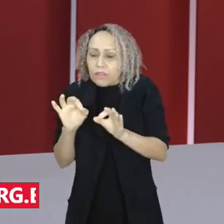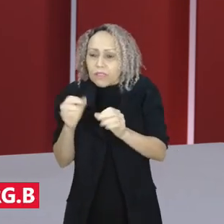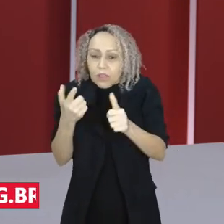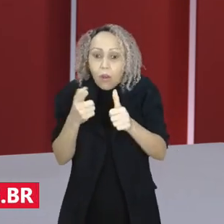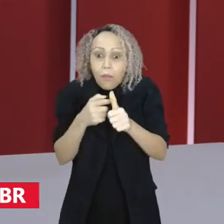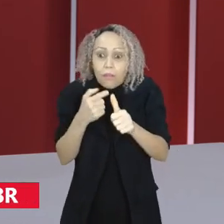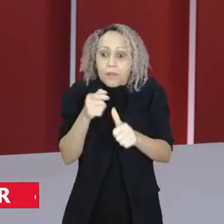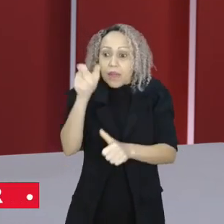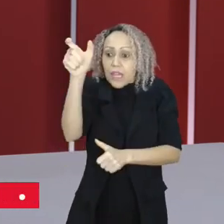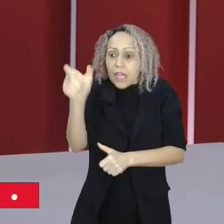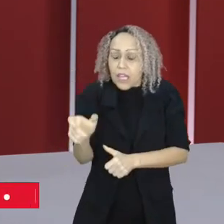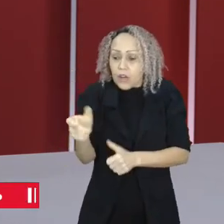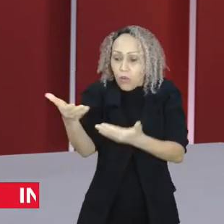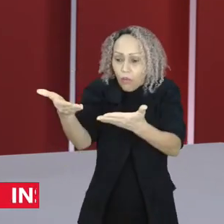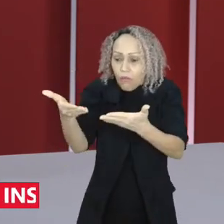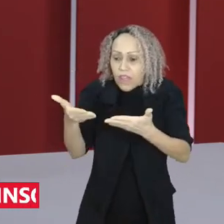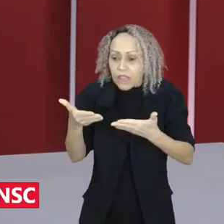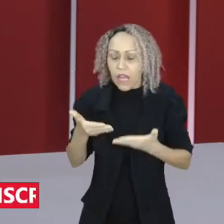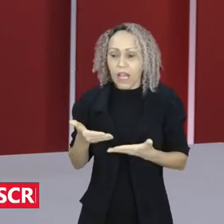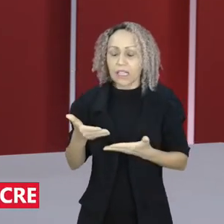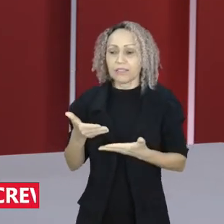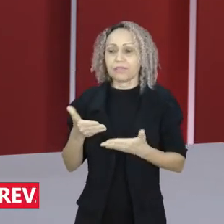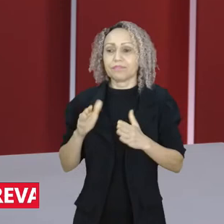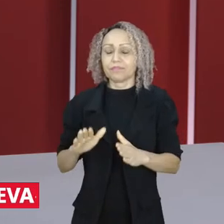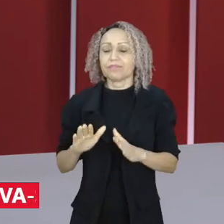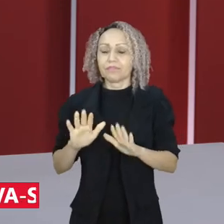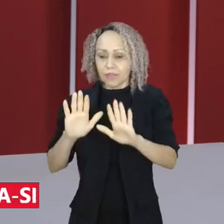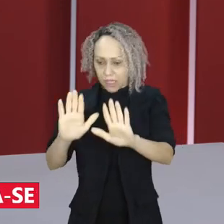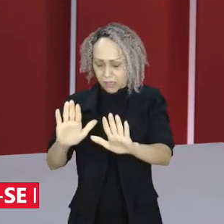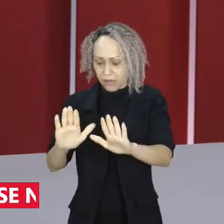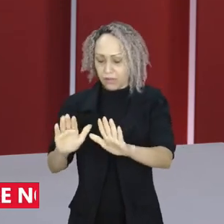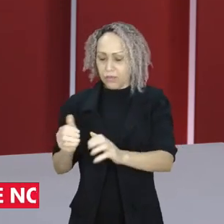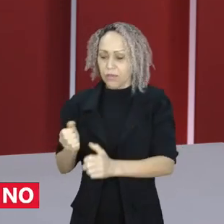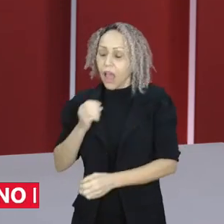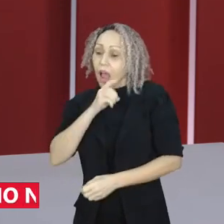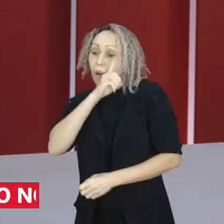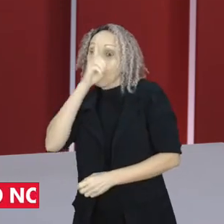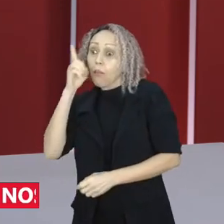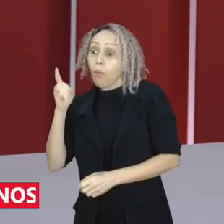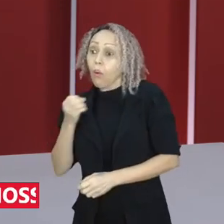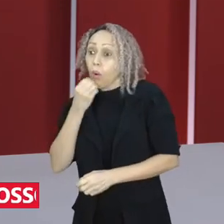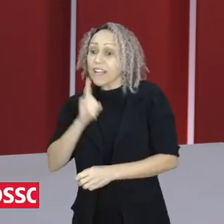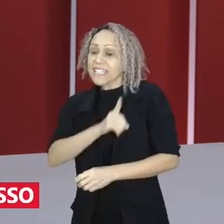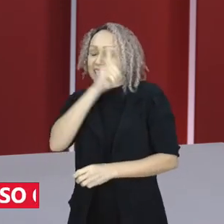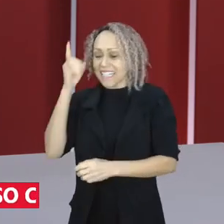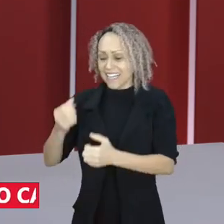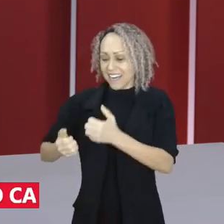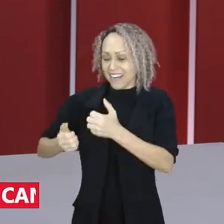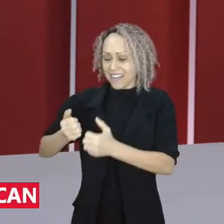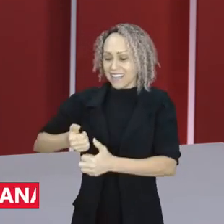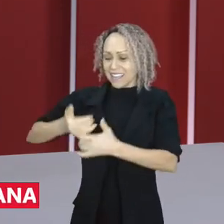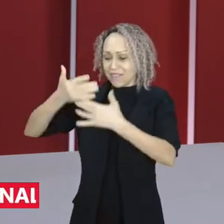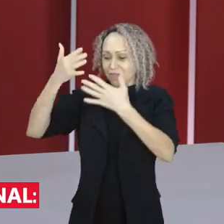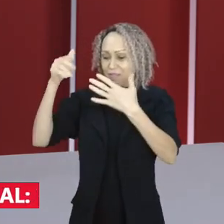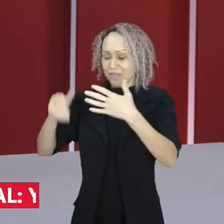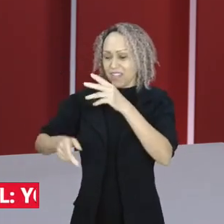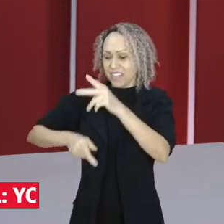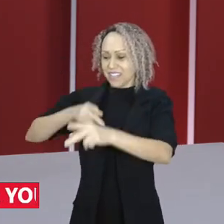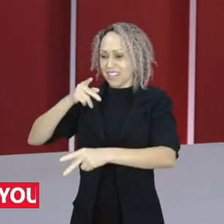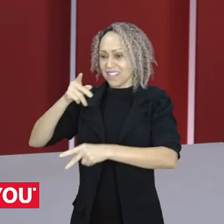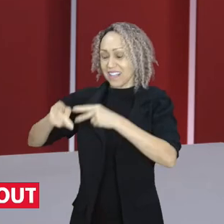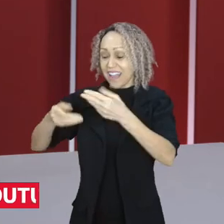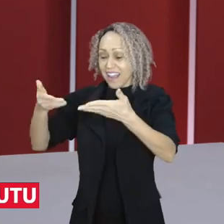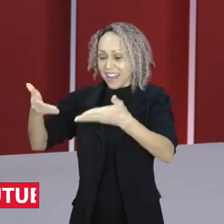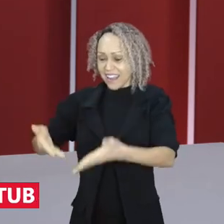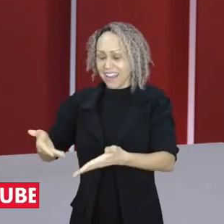convidado enquanto isso deixa eu dar bom dia aqui para esse povo que já está no chá de democracia que mandando um bom dia e uma